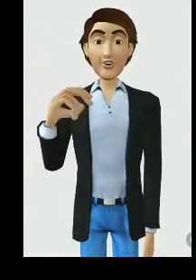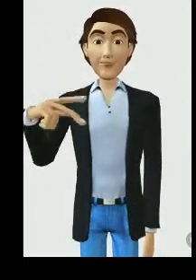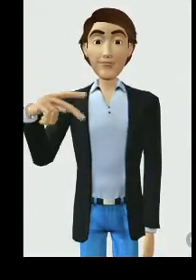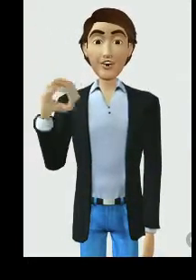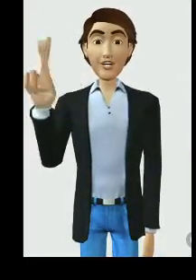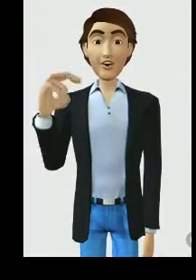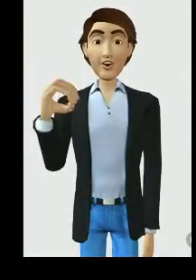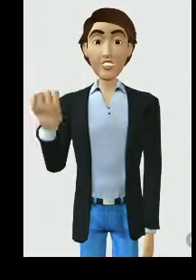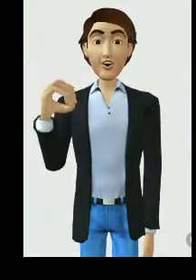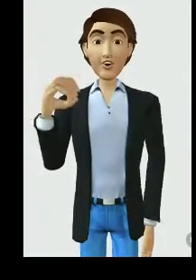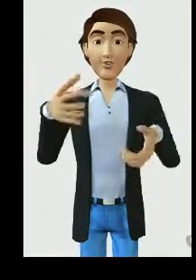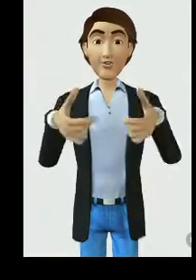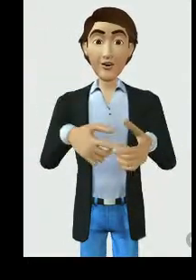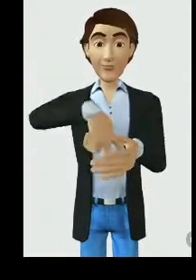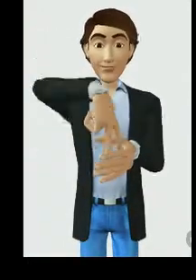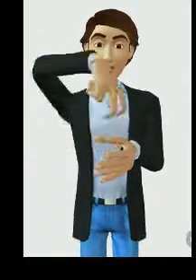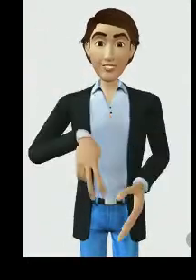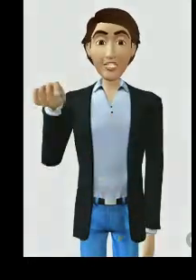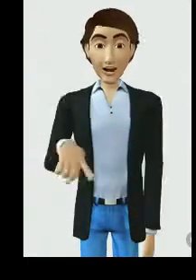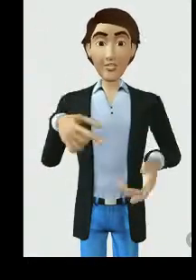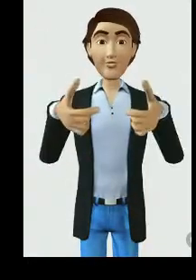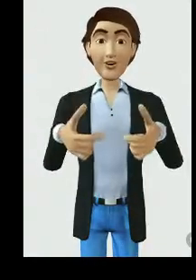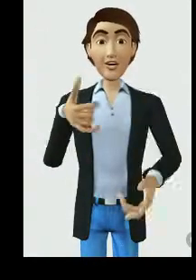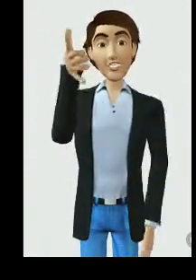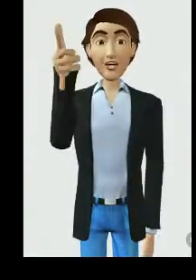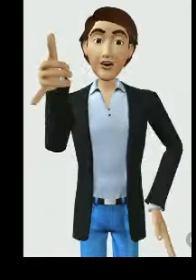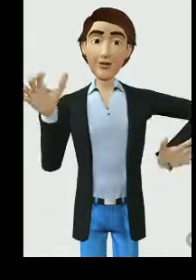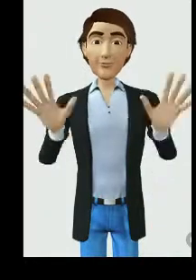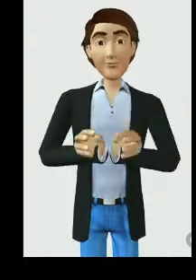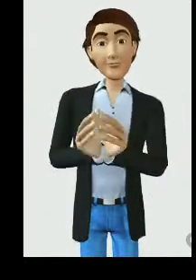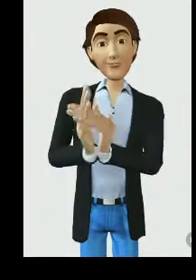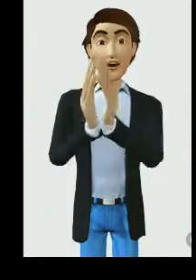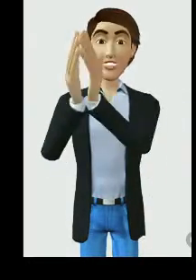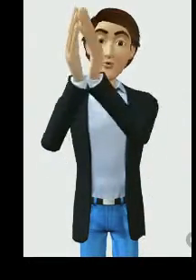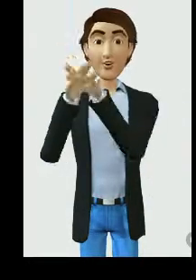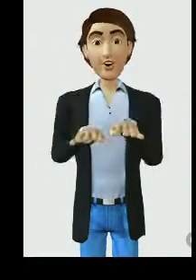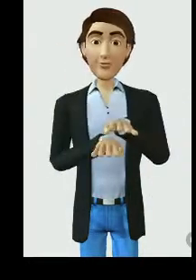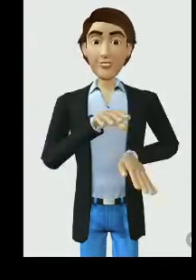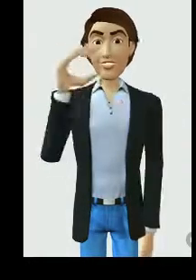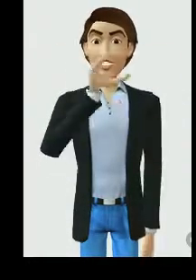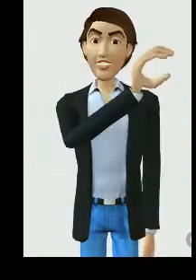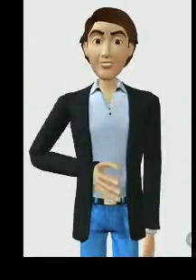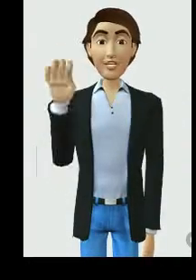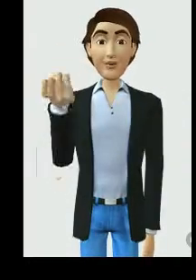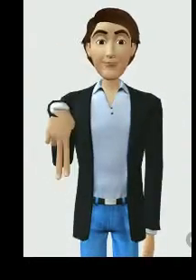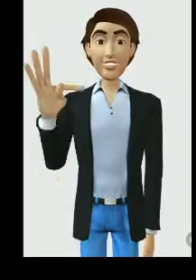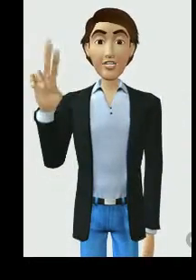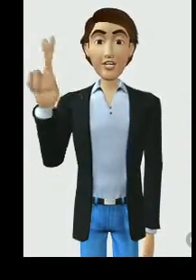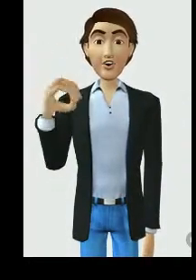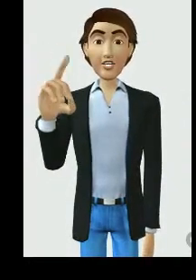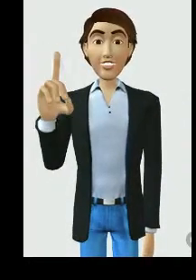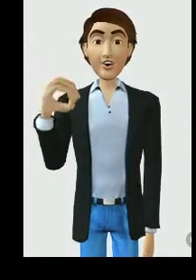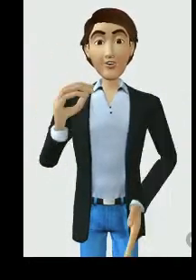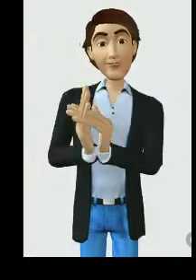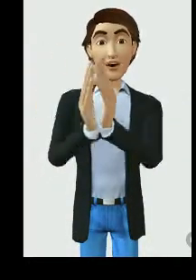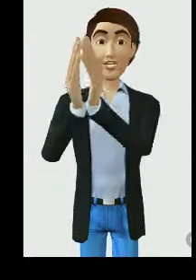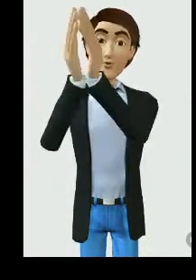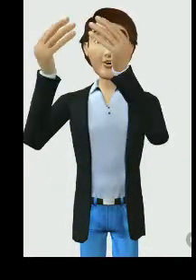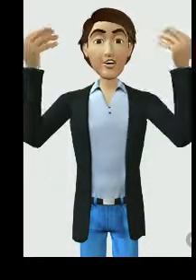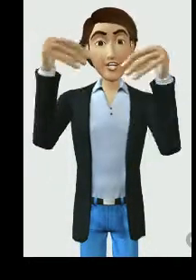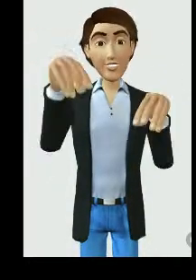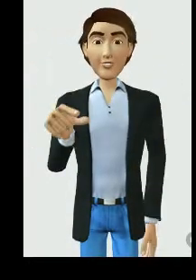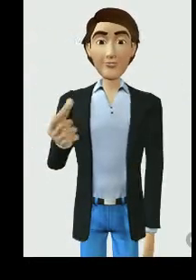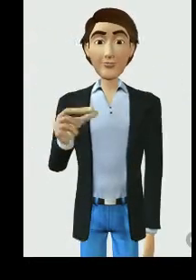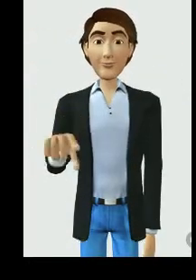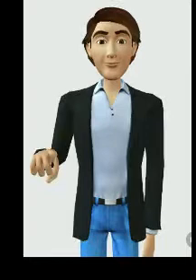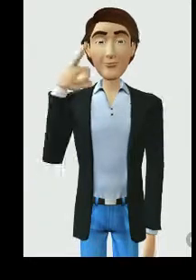extração. Essa câmara é ligada ao condensador e ao balão que está sob aquecimento. Dentro do balão, é colocado um